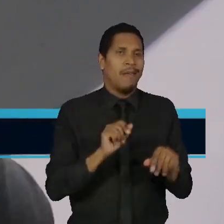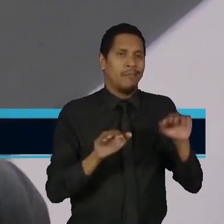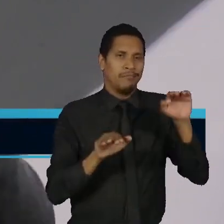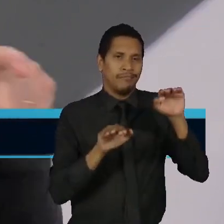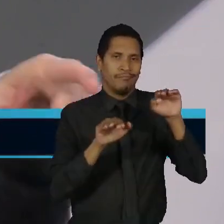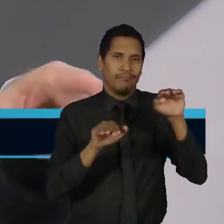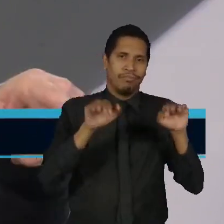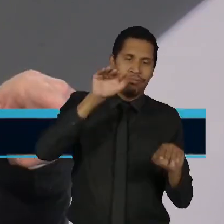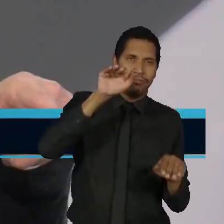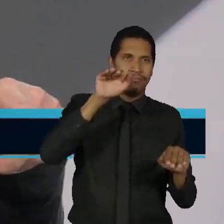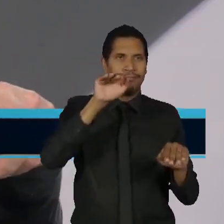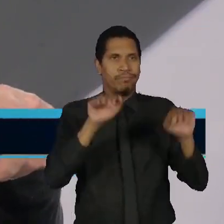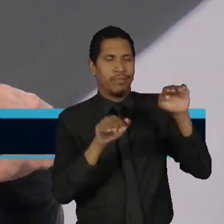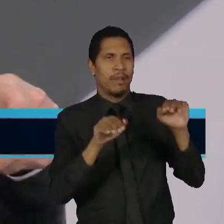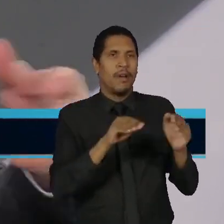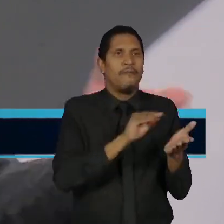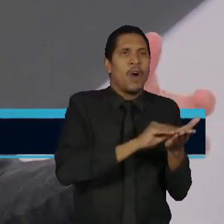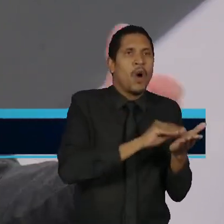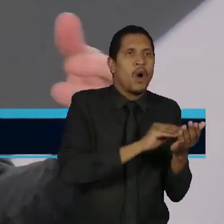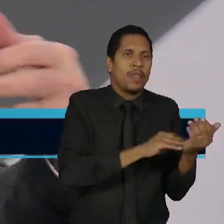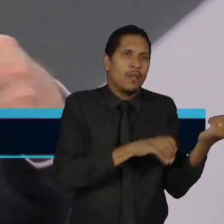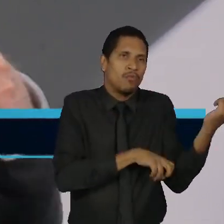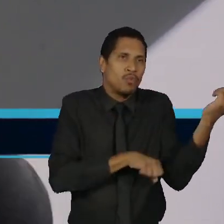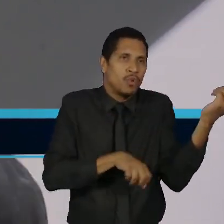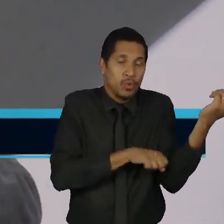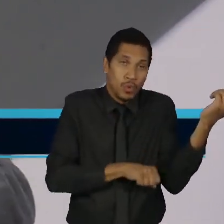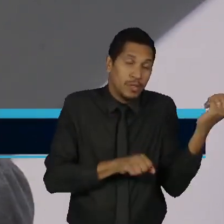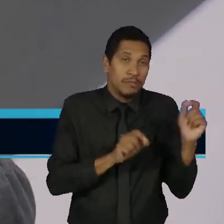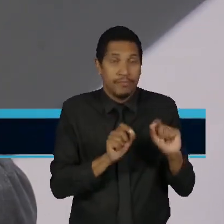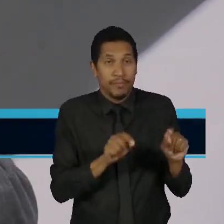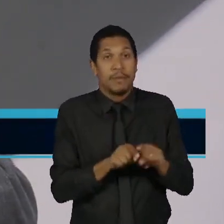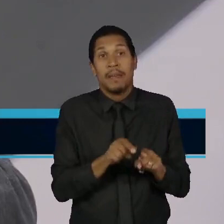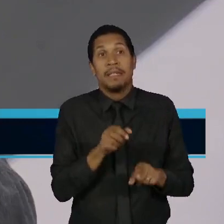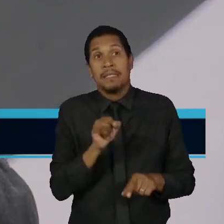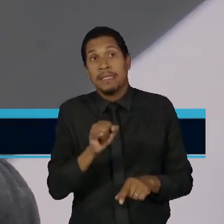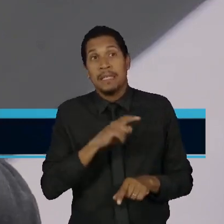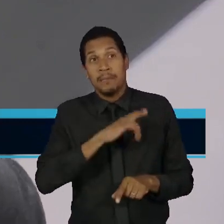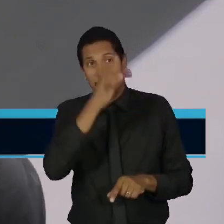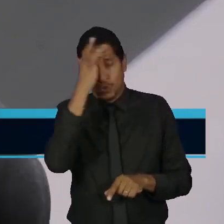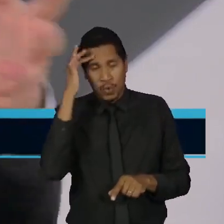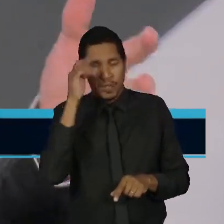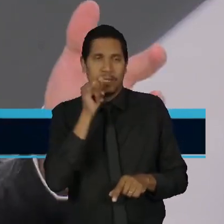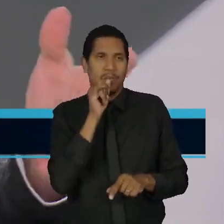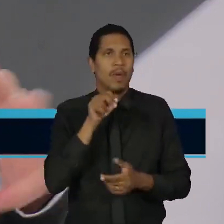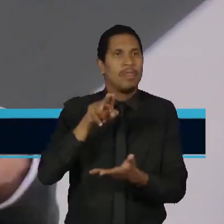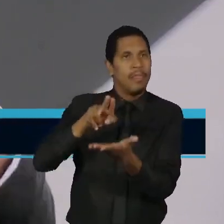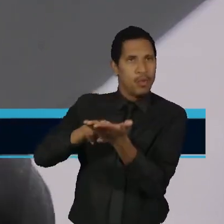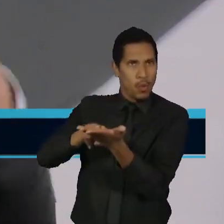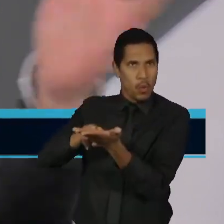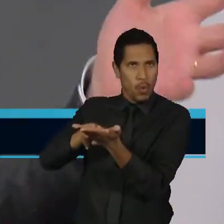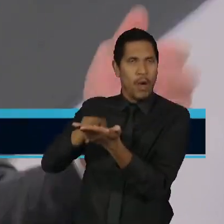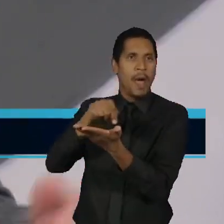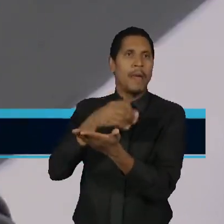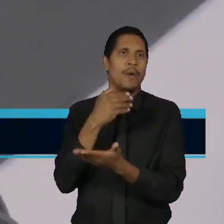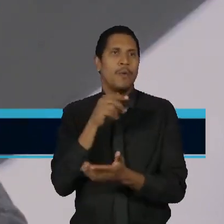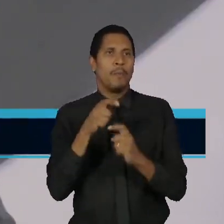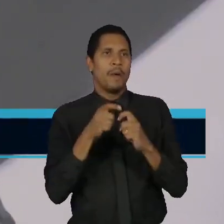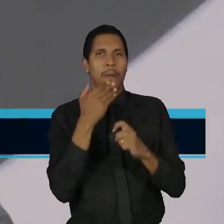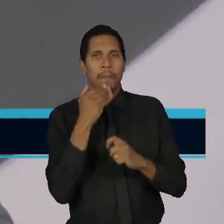as pessoas que se internam, elas convocam doadores para fazer a reposição do estoque de